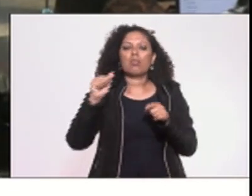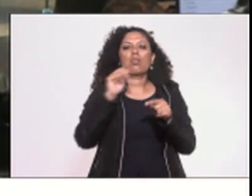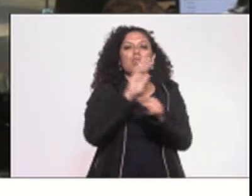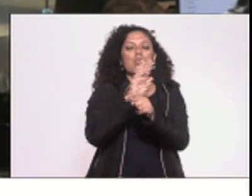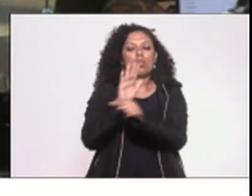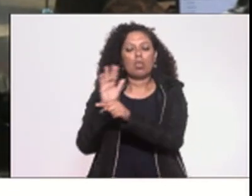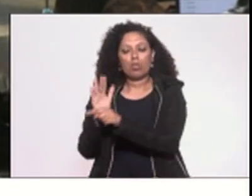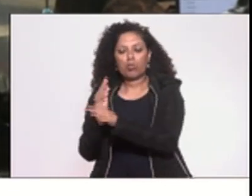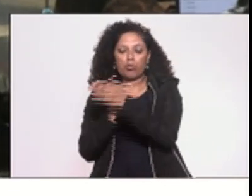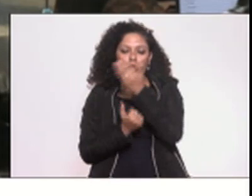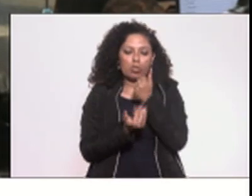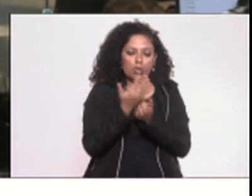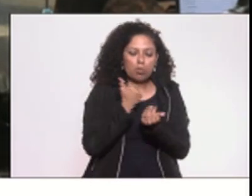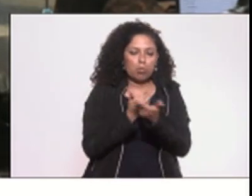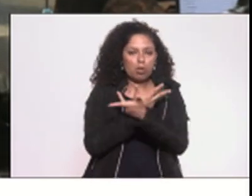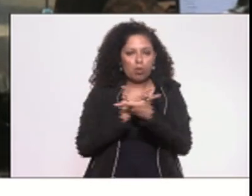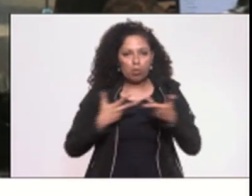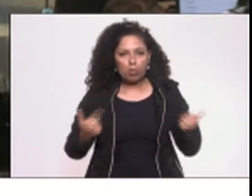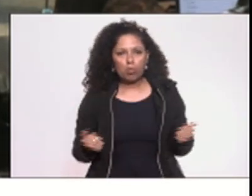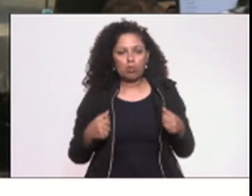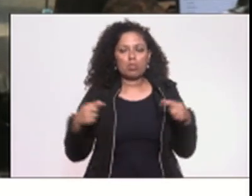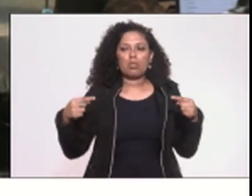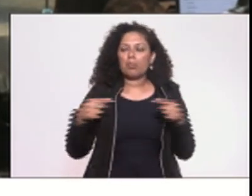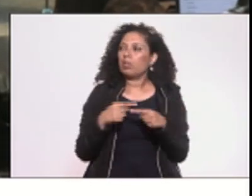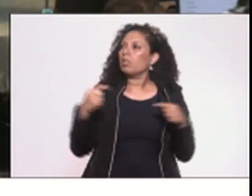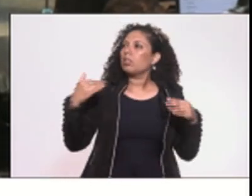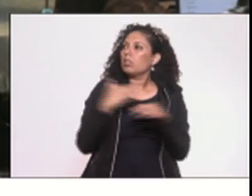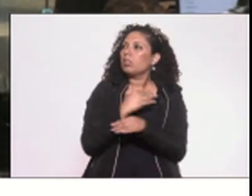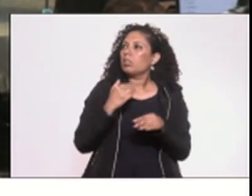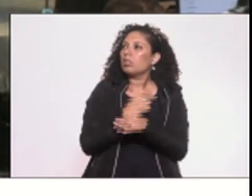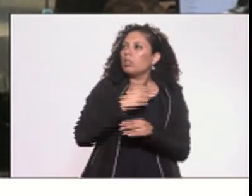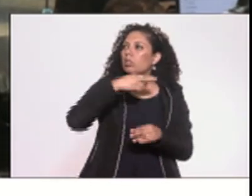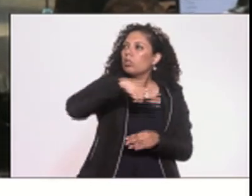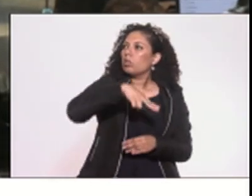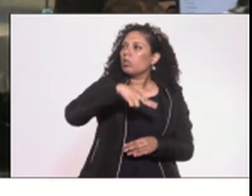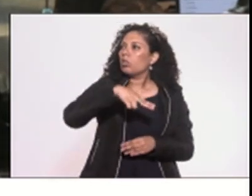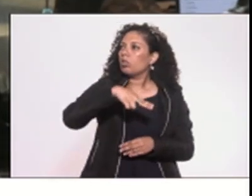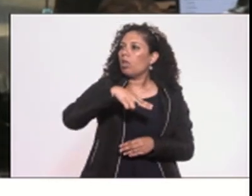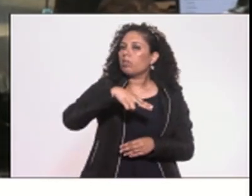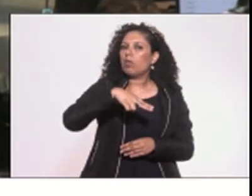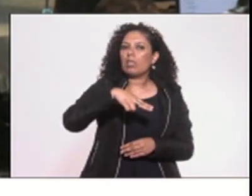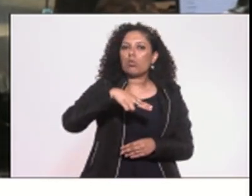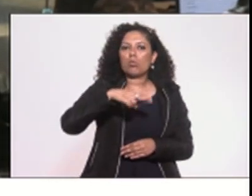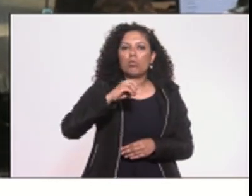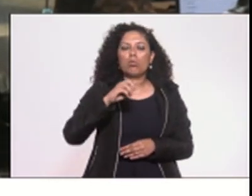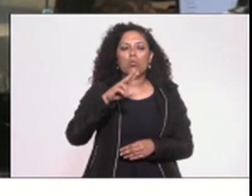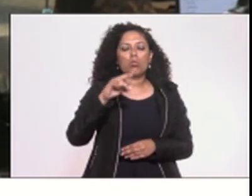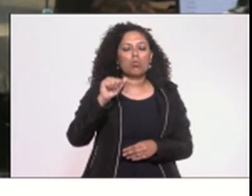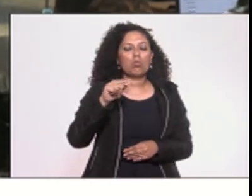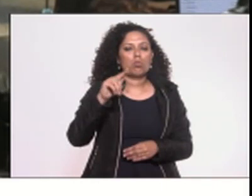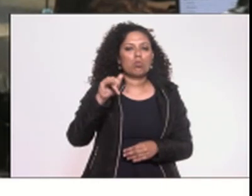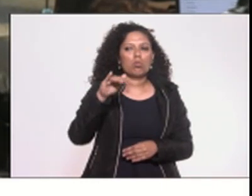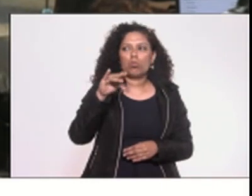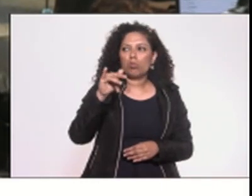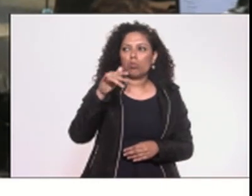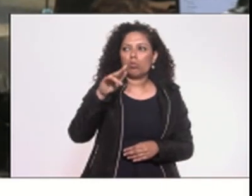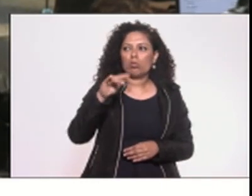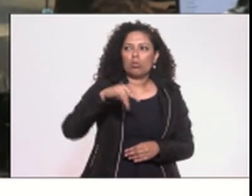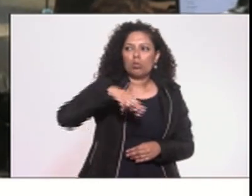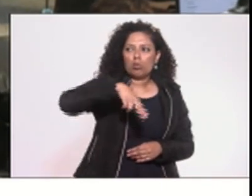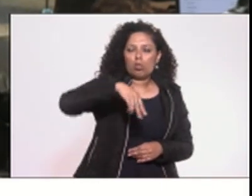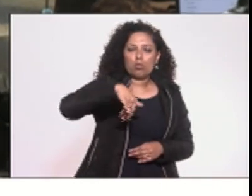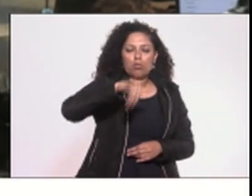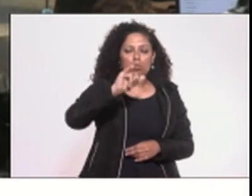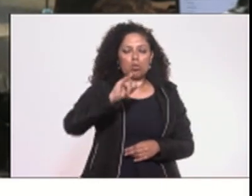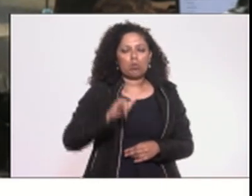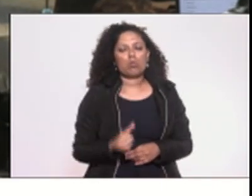a biomassa, que está também em Nova Iguaçu, e também vendemos para outras empresas que utilizam essa